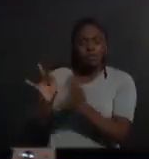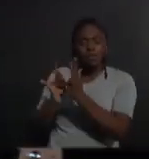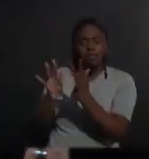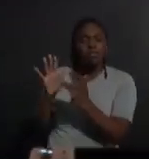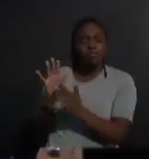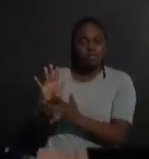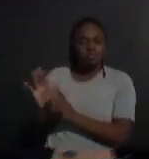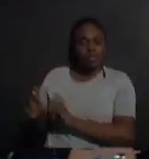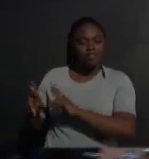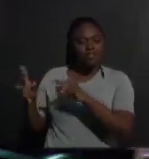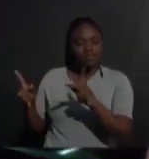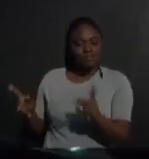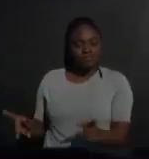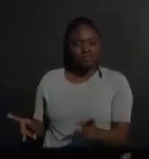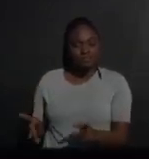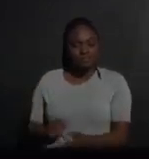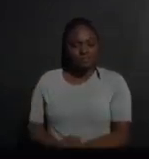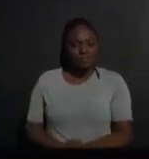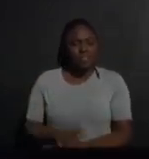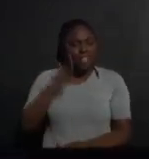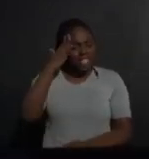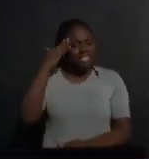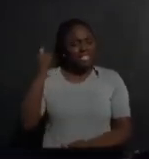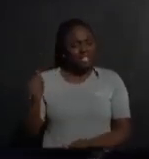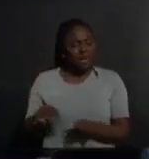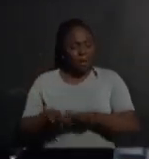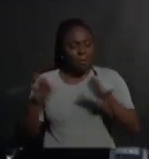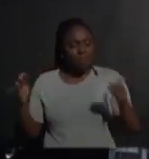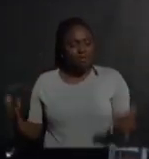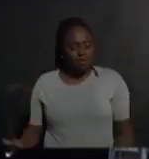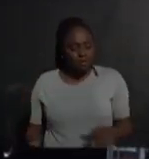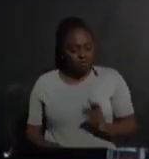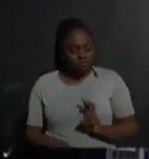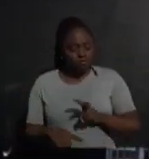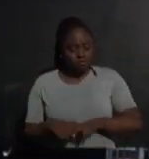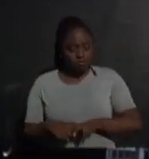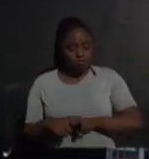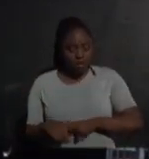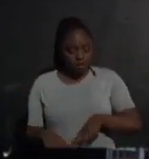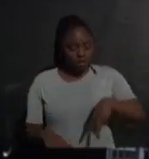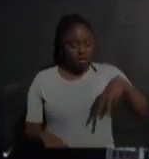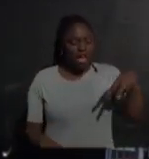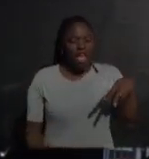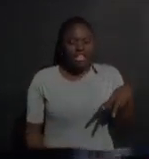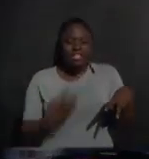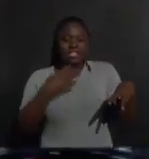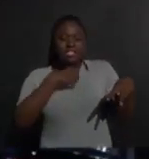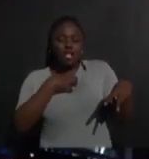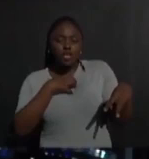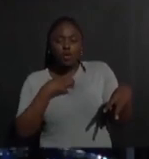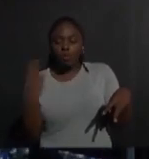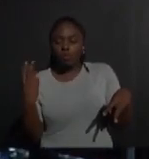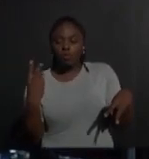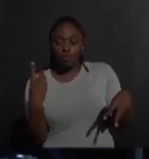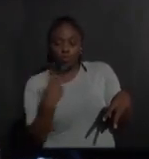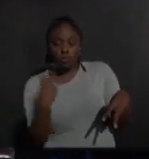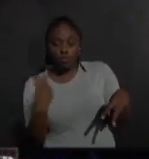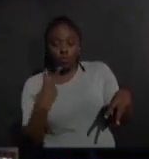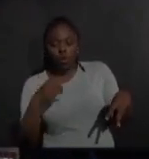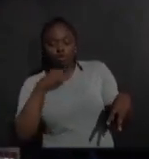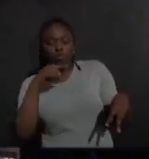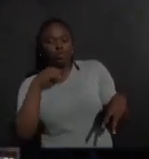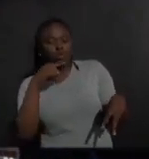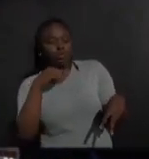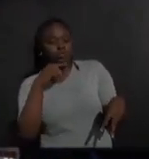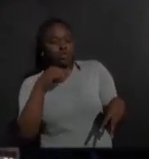diferente. Sabe quando você levanta da mesa e você sente que você plantou uma dúvida dentro? E que esse cara assim, ai,